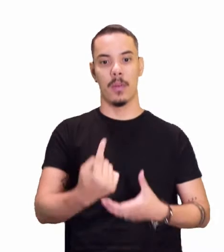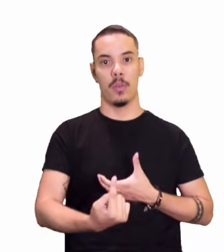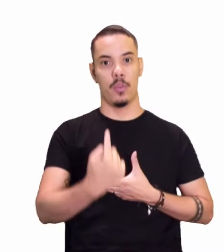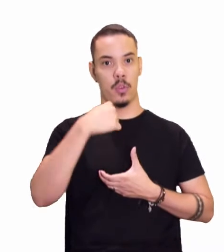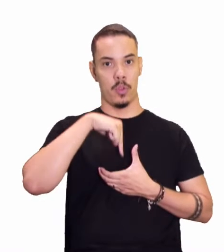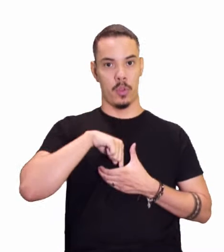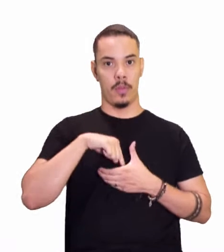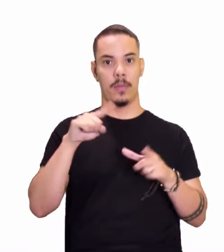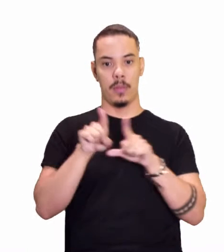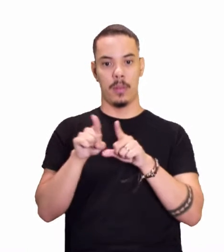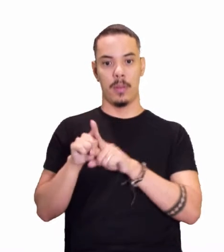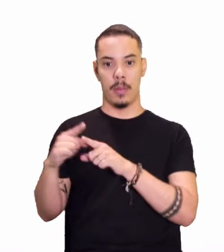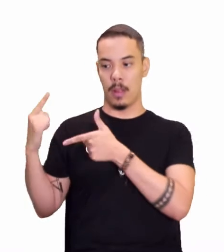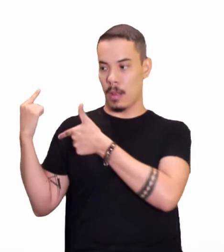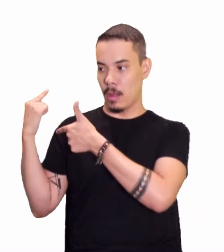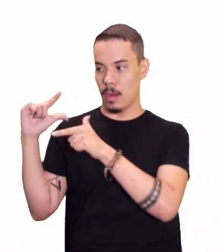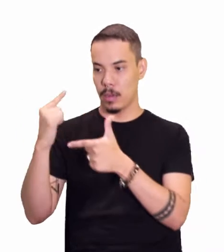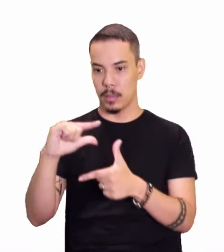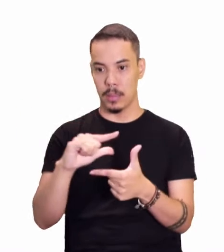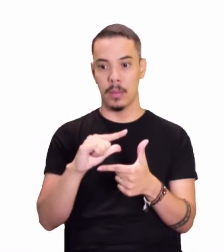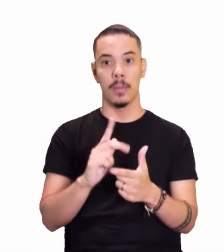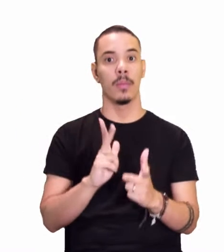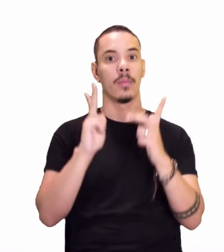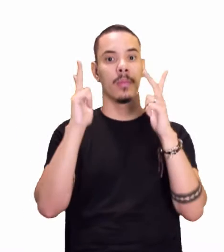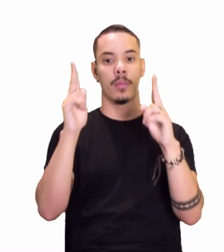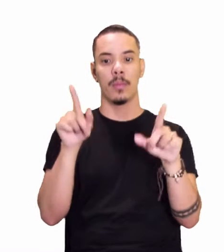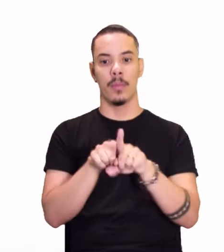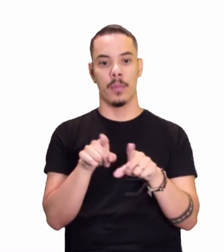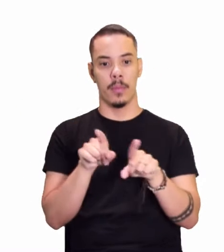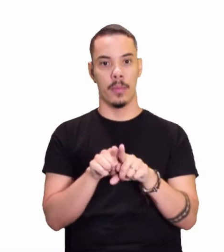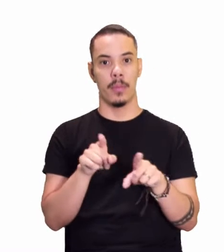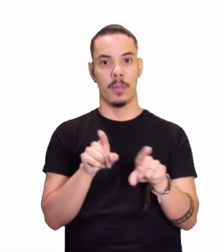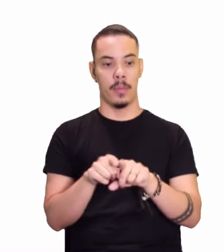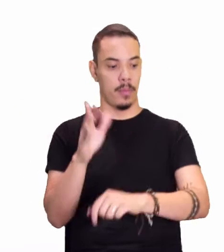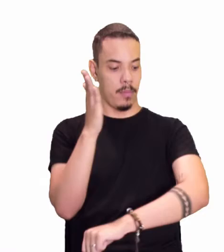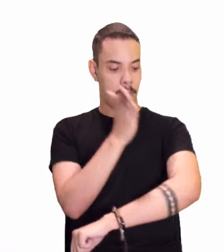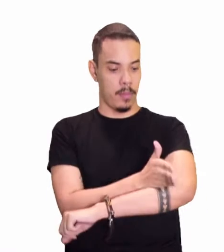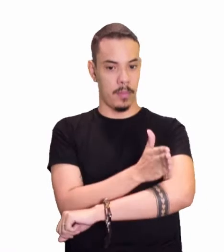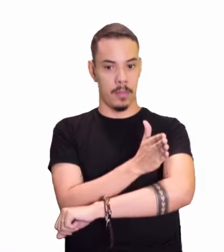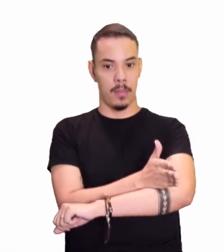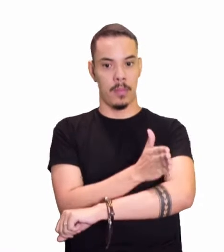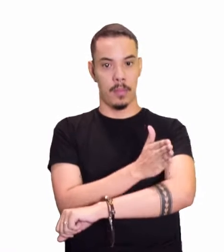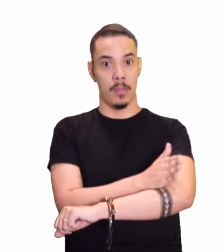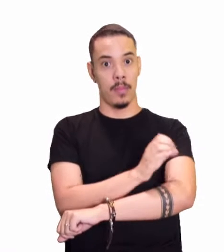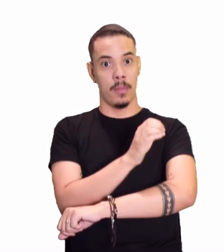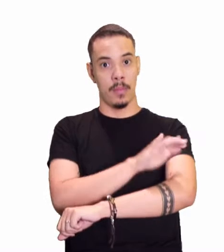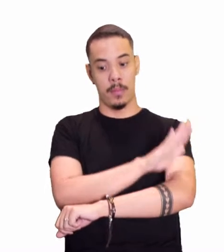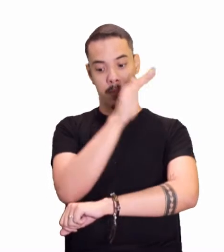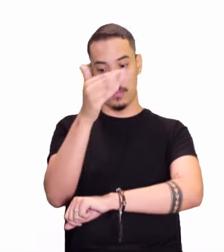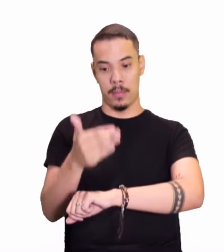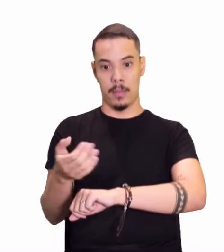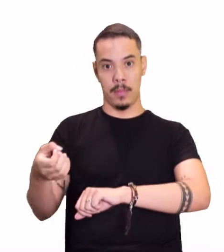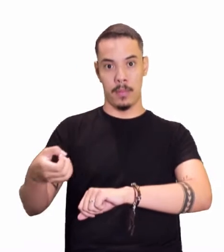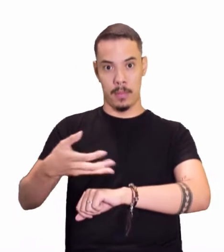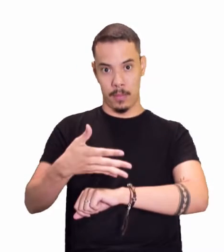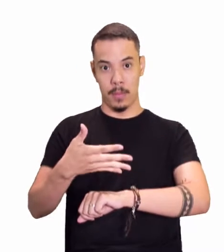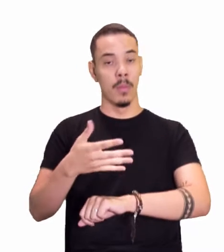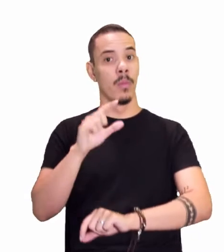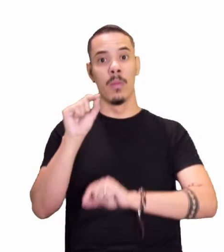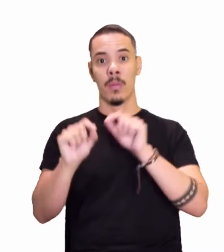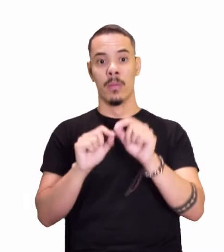e o classicismo, bem como da Idade Média para a Idade Moderna. O que isso quer